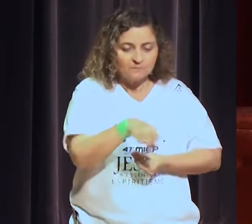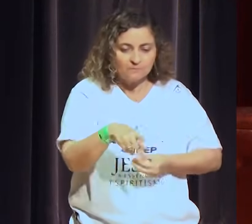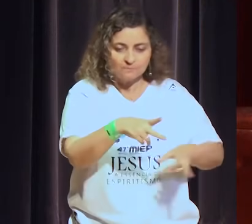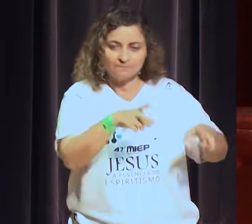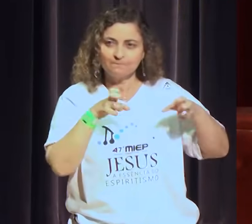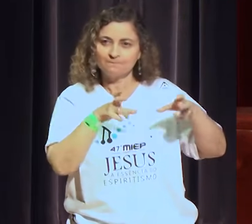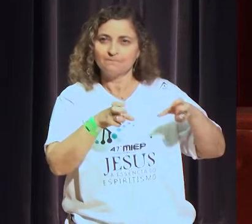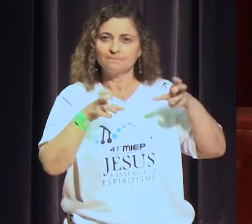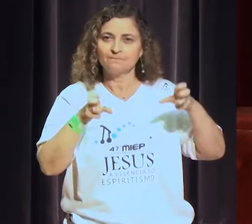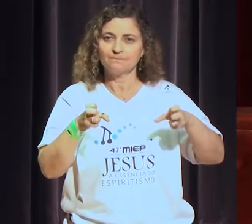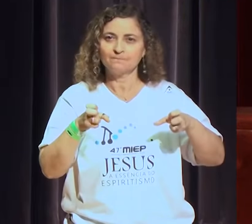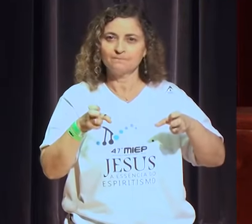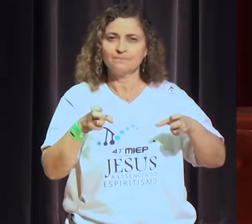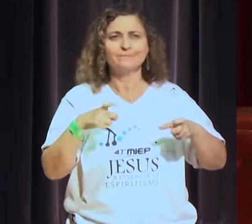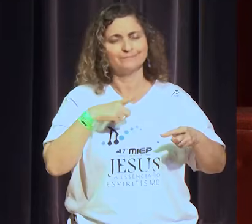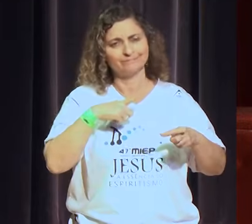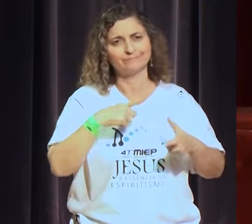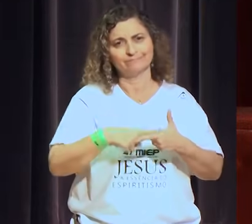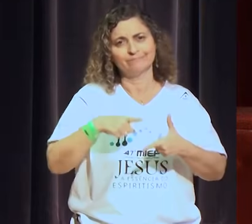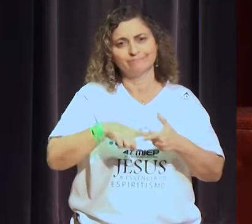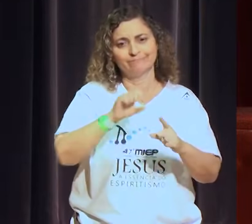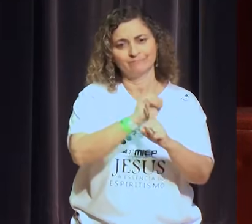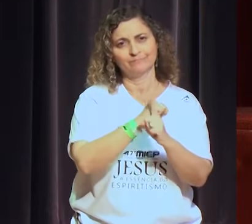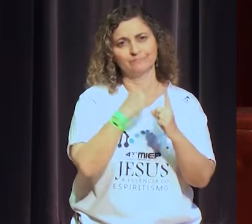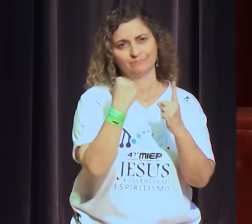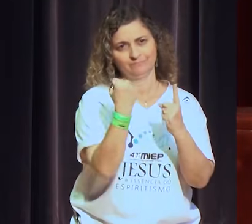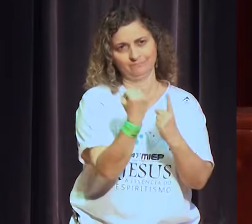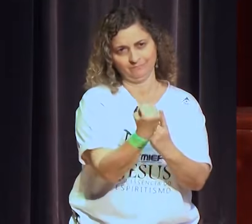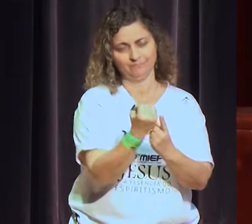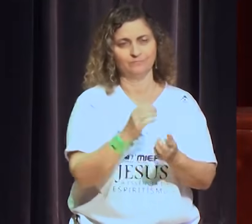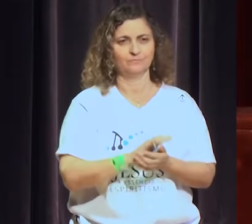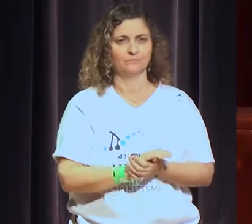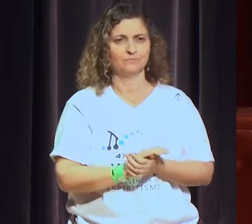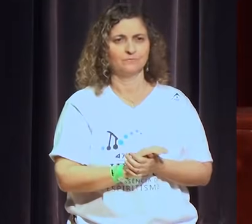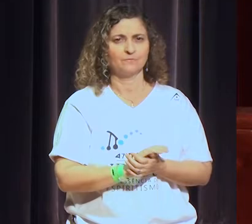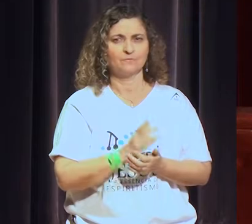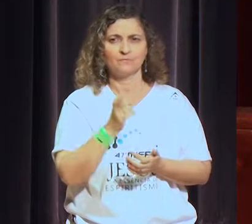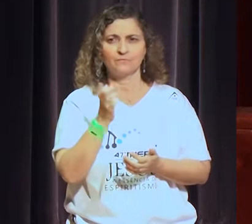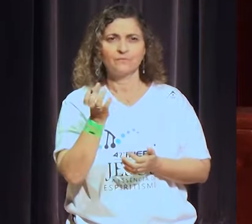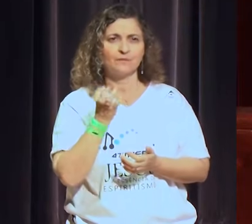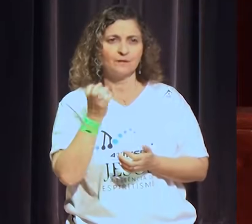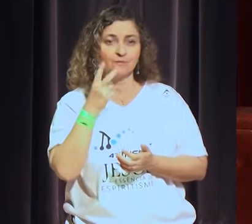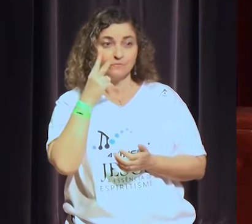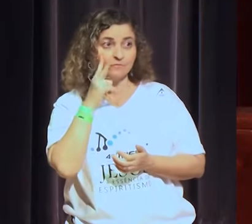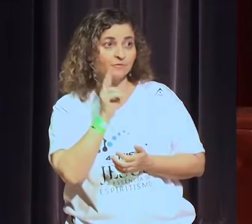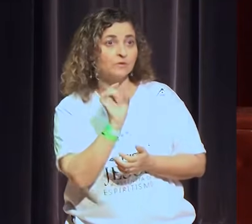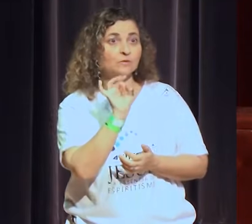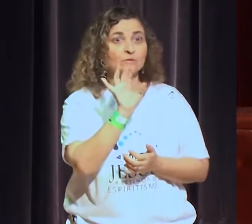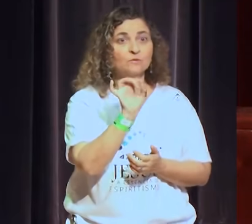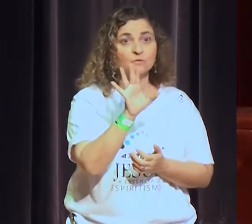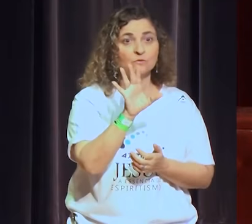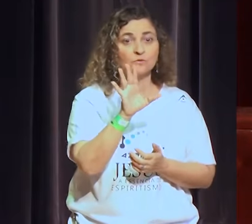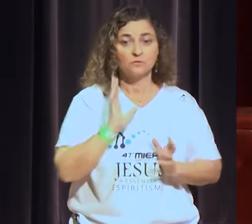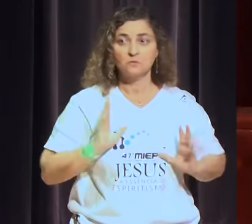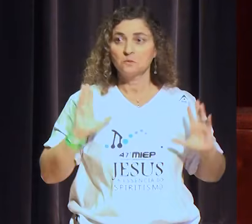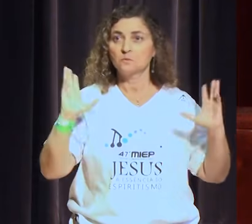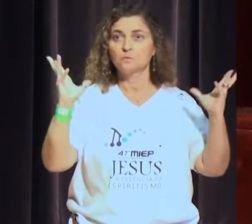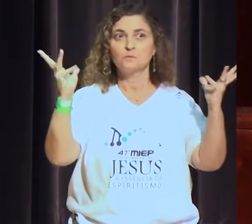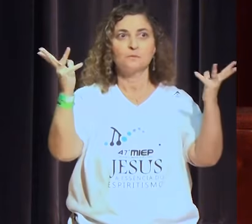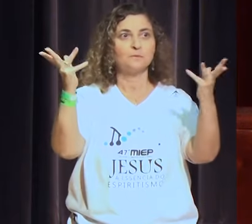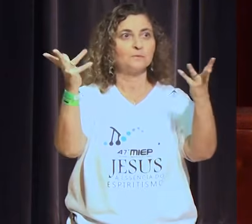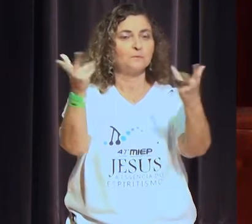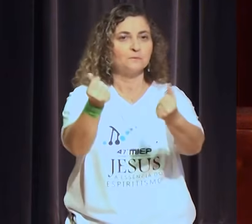sociais, nos atendo apenas à questão dos biomas, é uma exuberância à